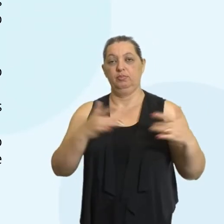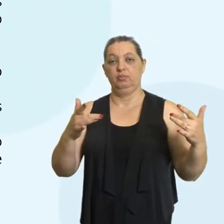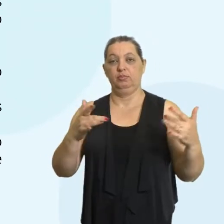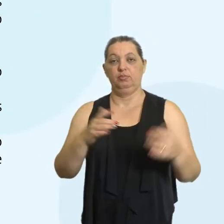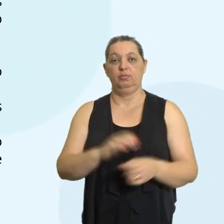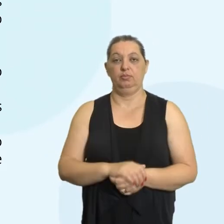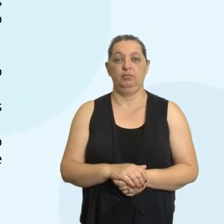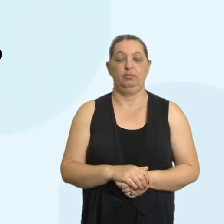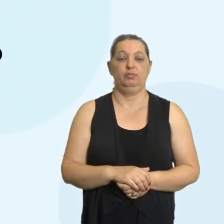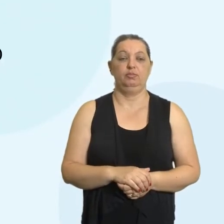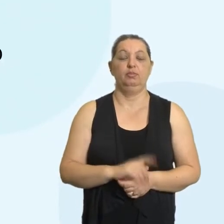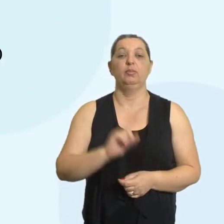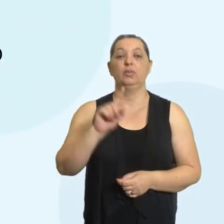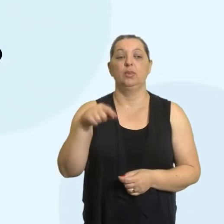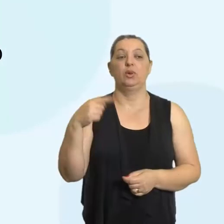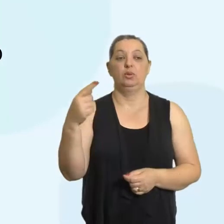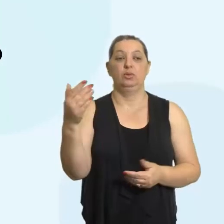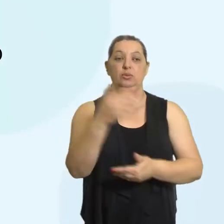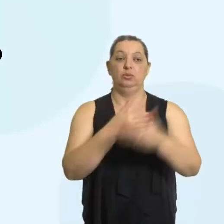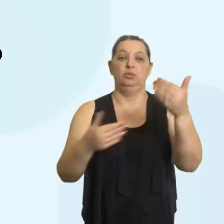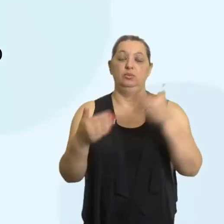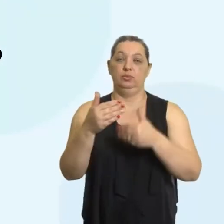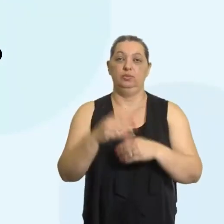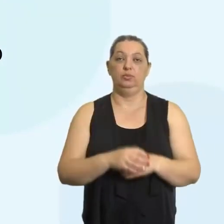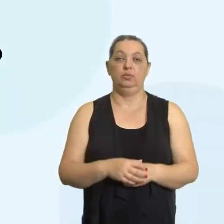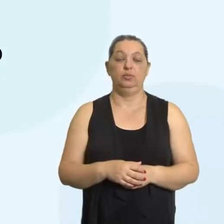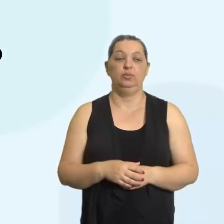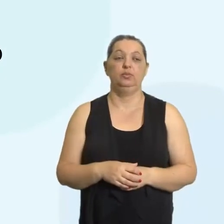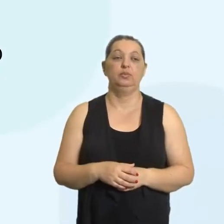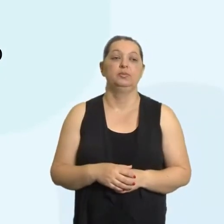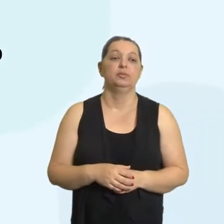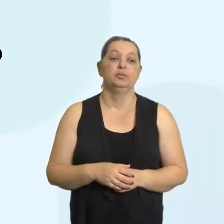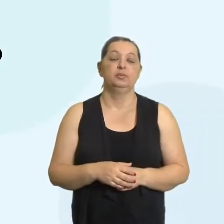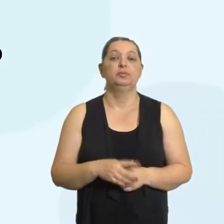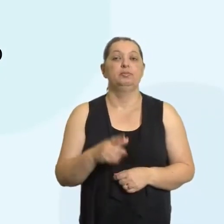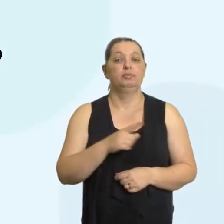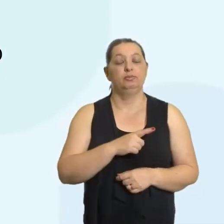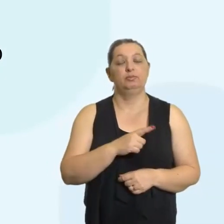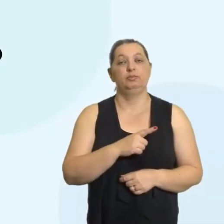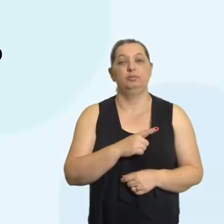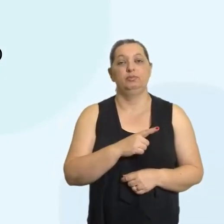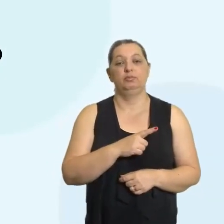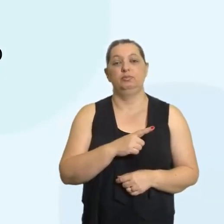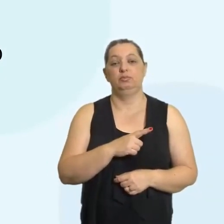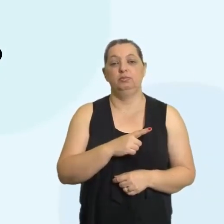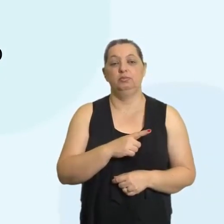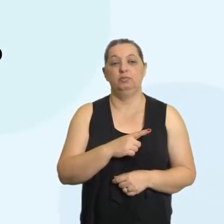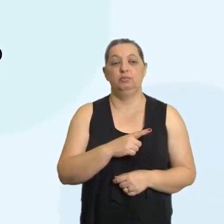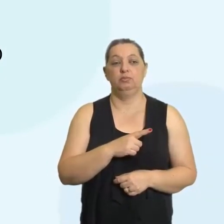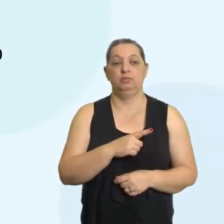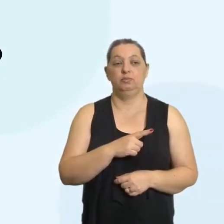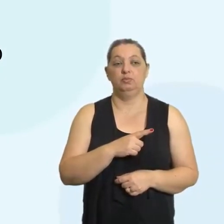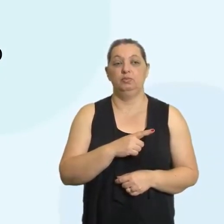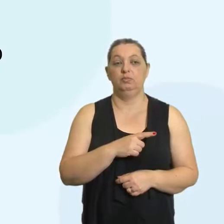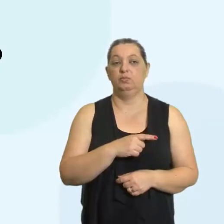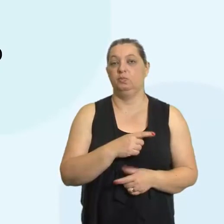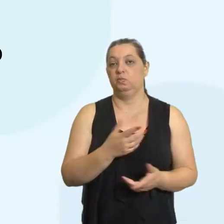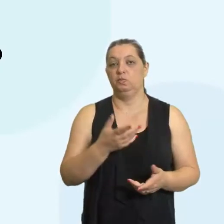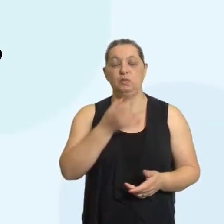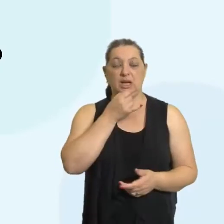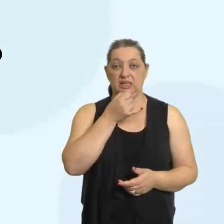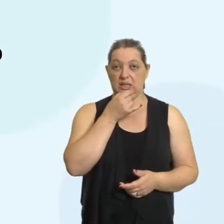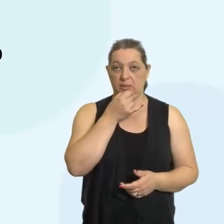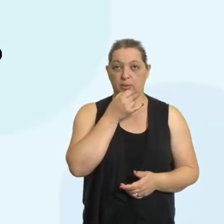E aí passando para o próximo slide aí né temos aí mais um mais um